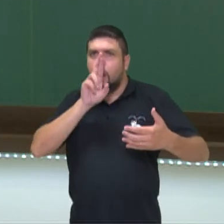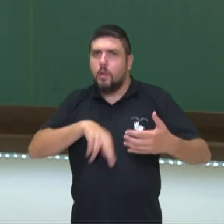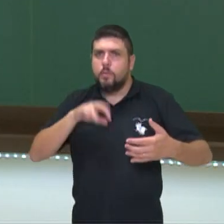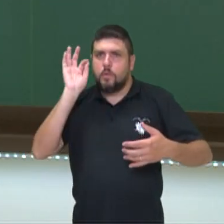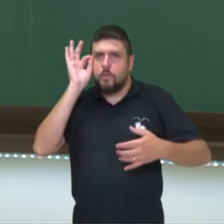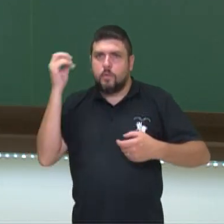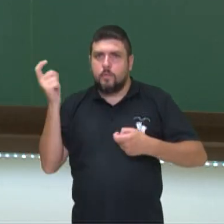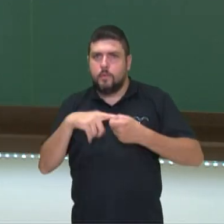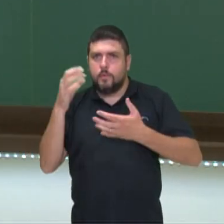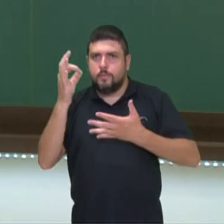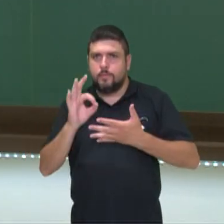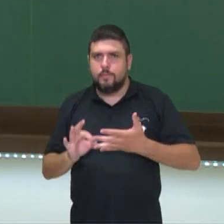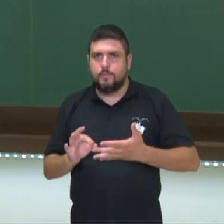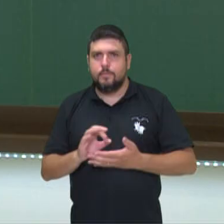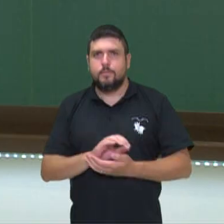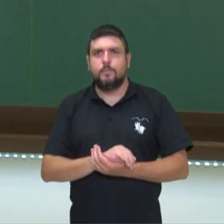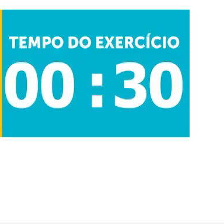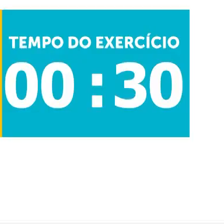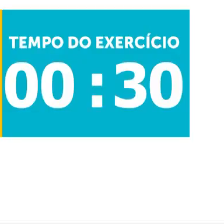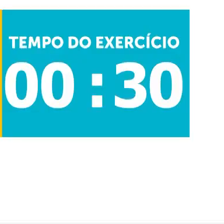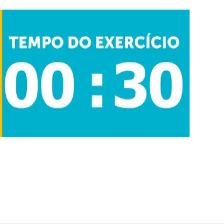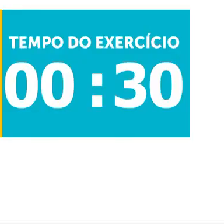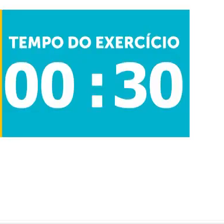responda e eu já volto para a gente conferir.